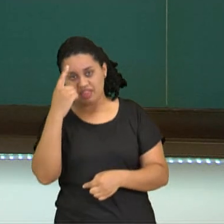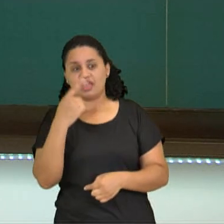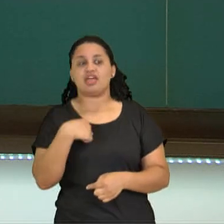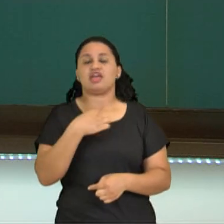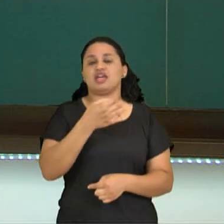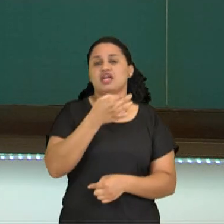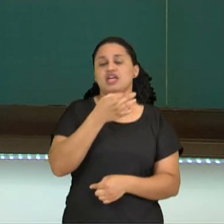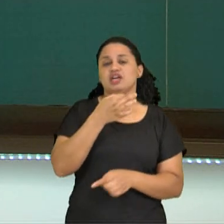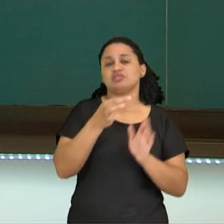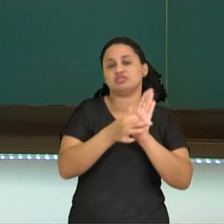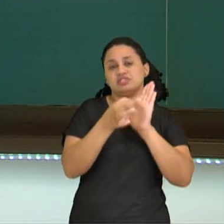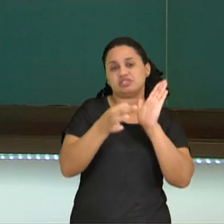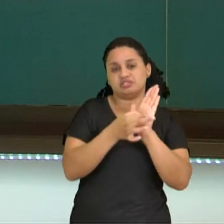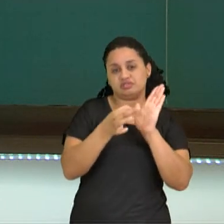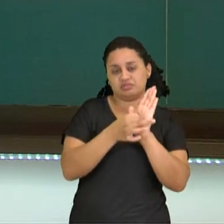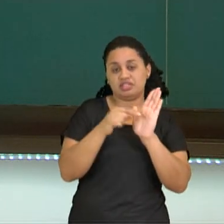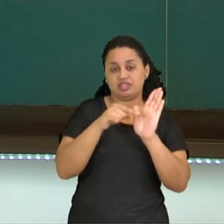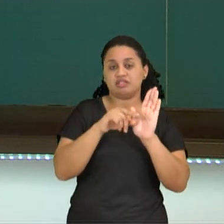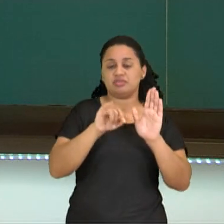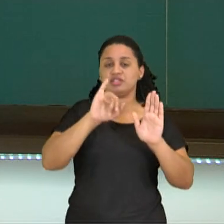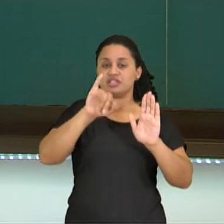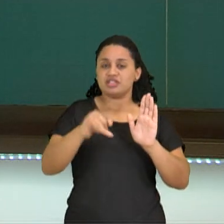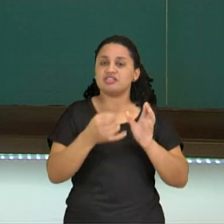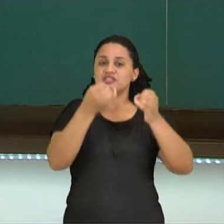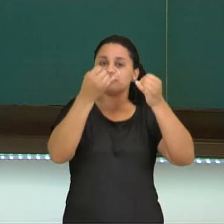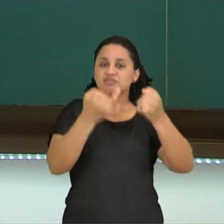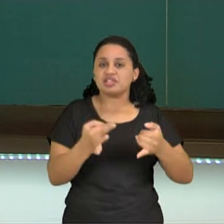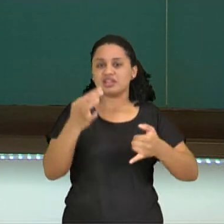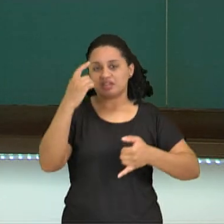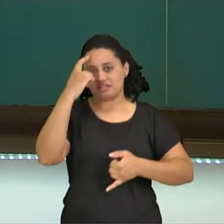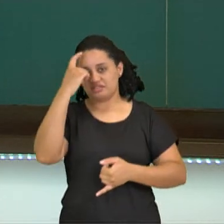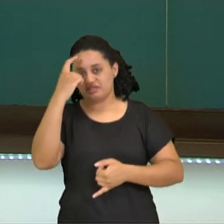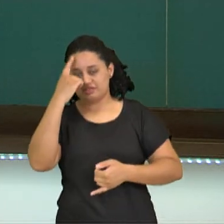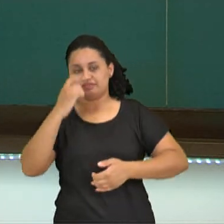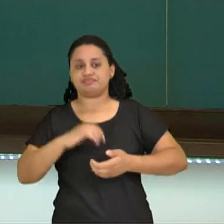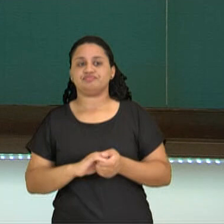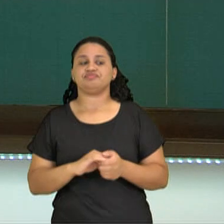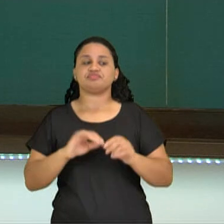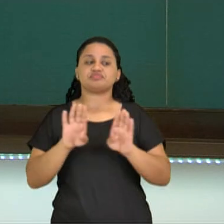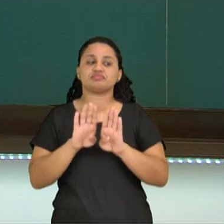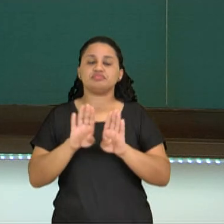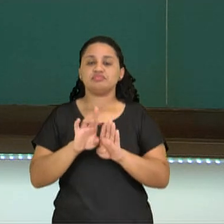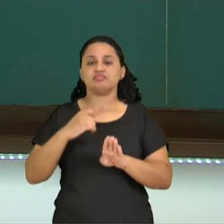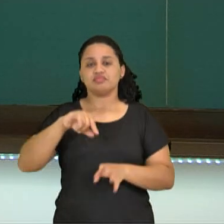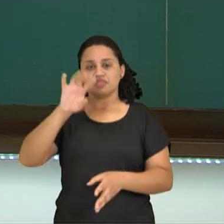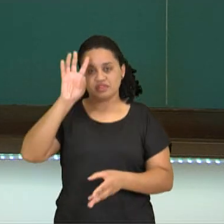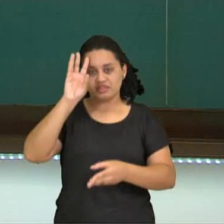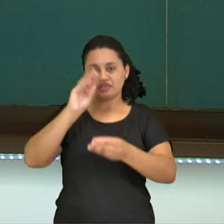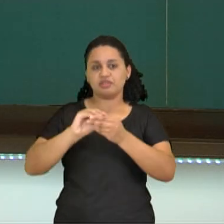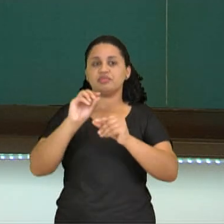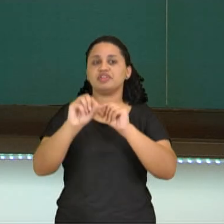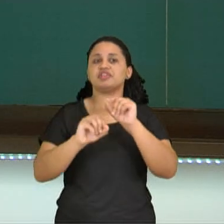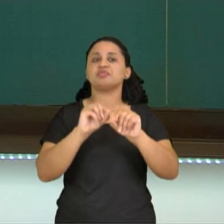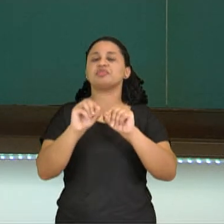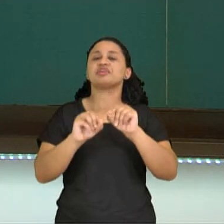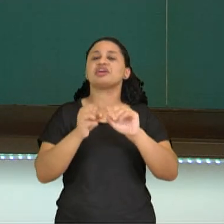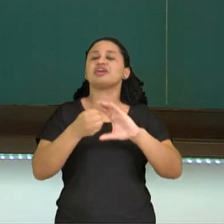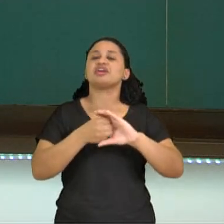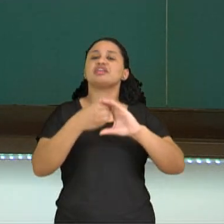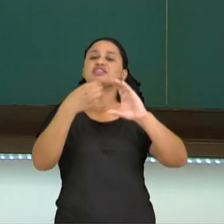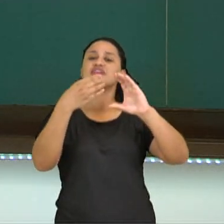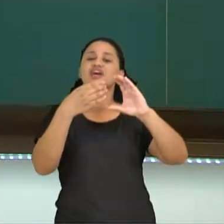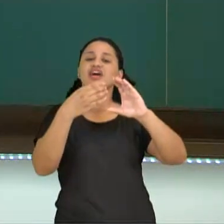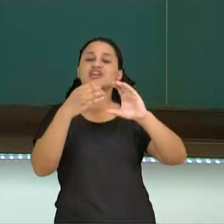que justificar a sua ideia, ok? E também entendemos a estrutura e as características deste